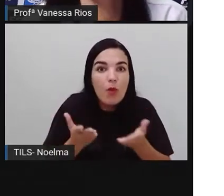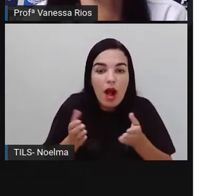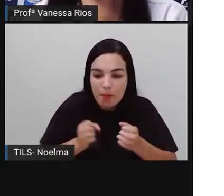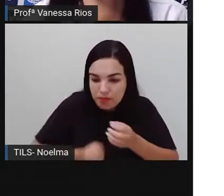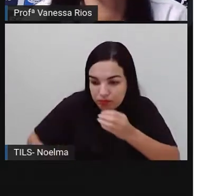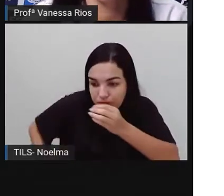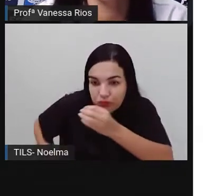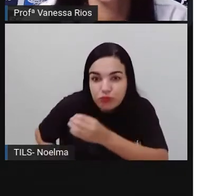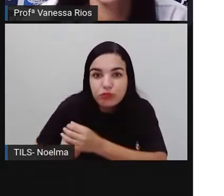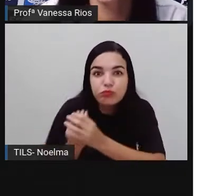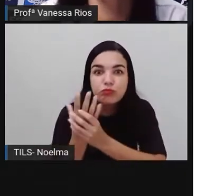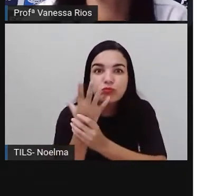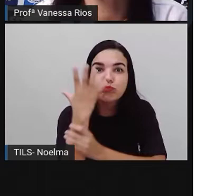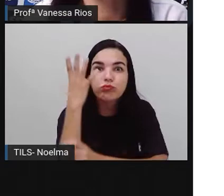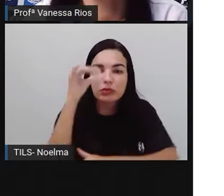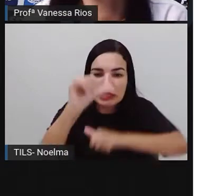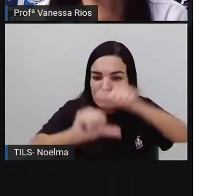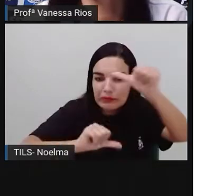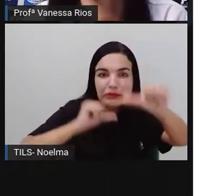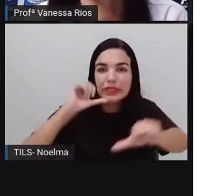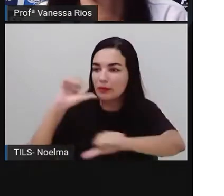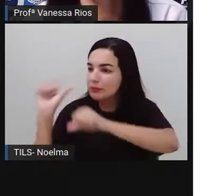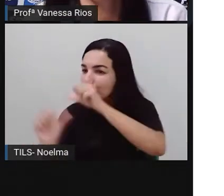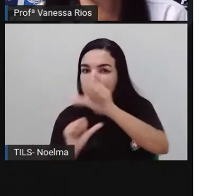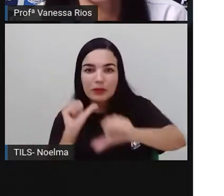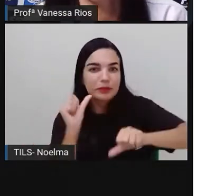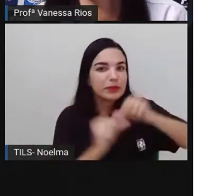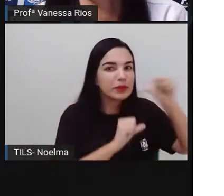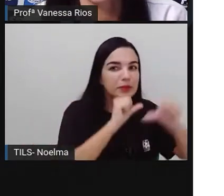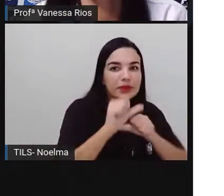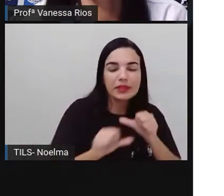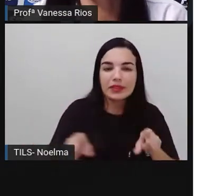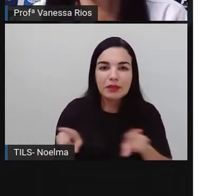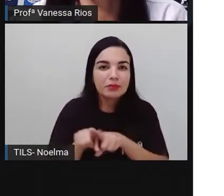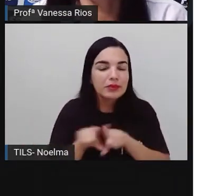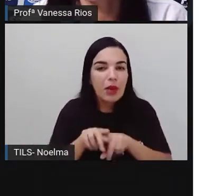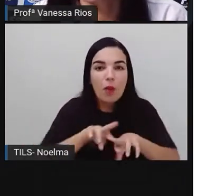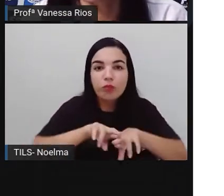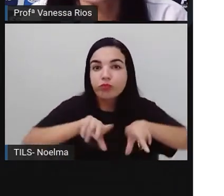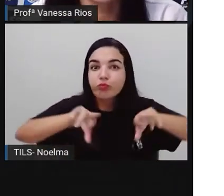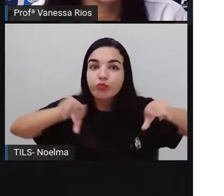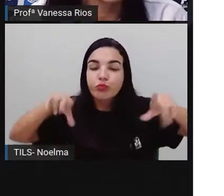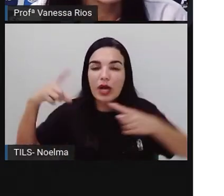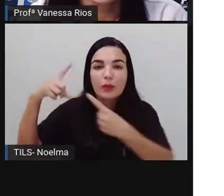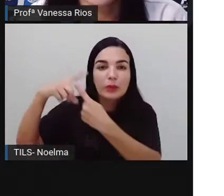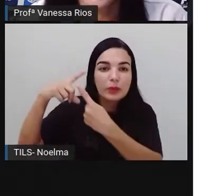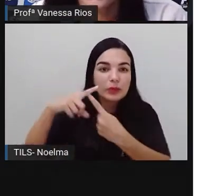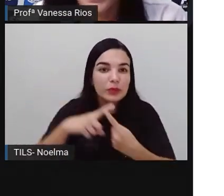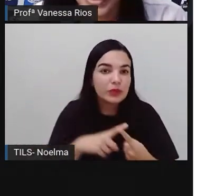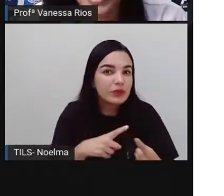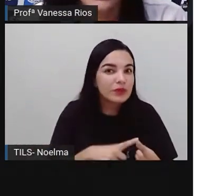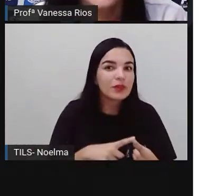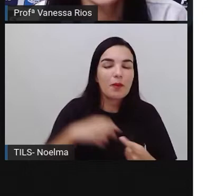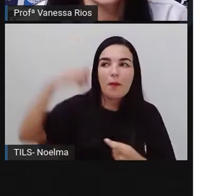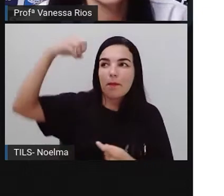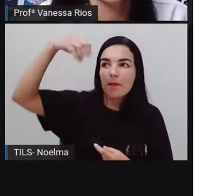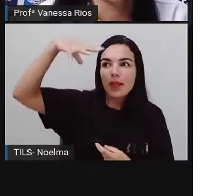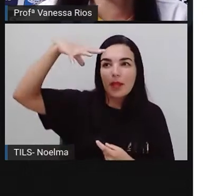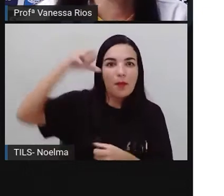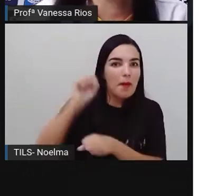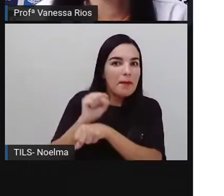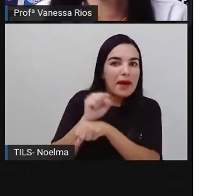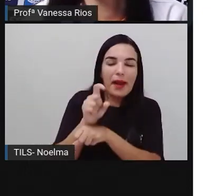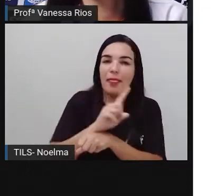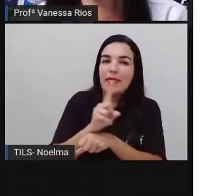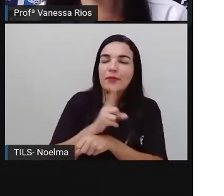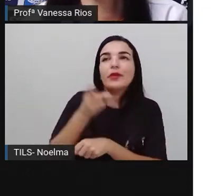que as transformações, que as mudanças em relação aos tipos de lâmpada, ó, não param. E a